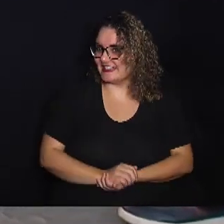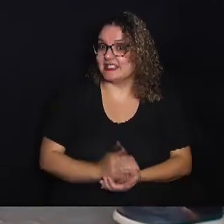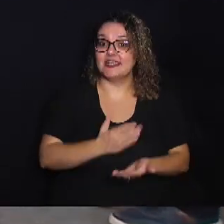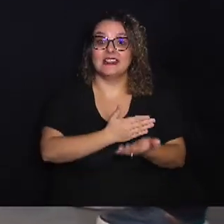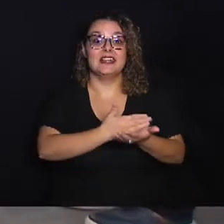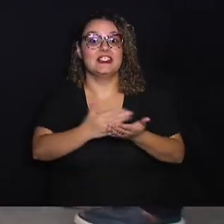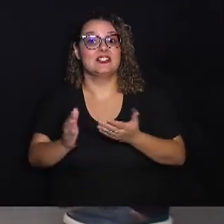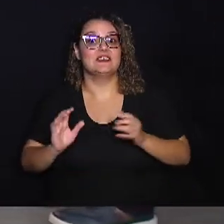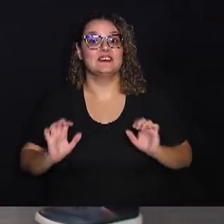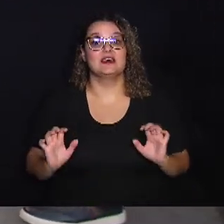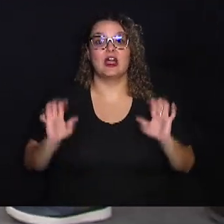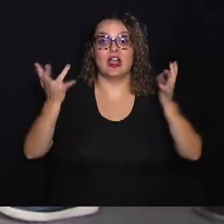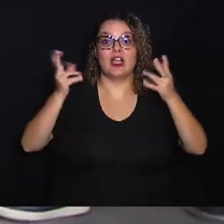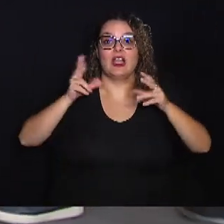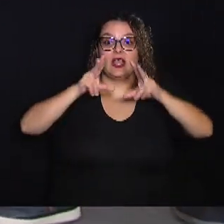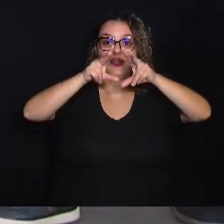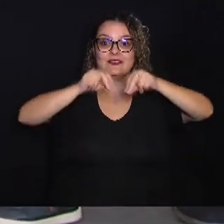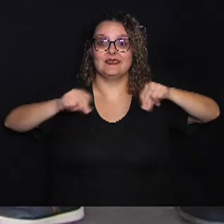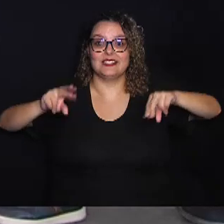nossa festa junina?